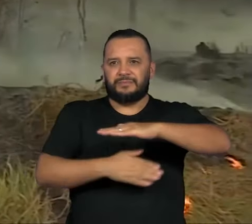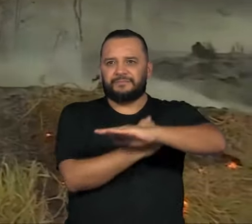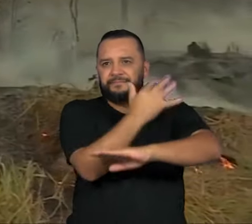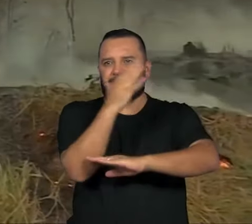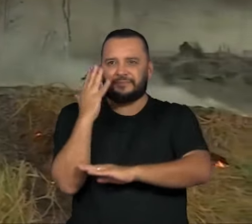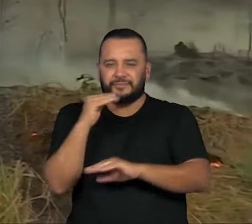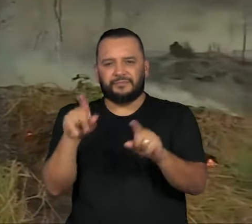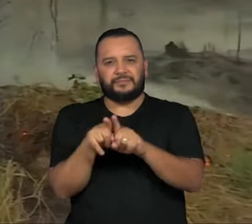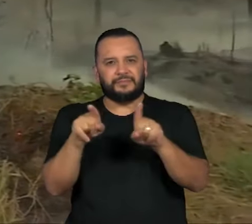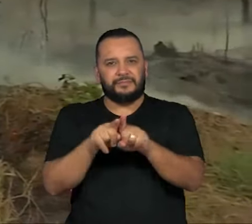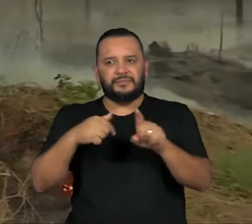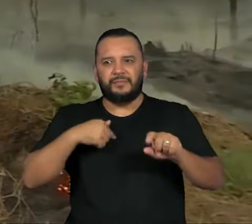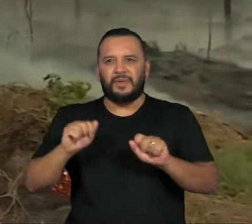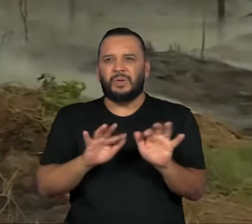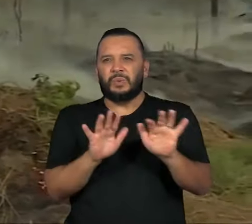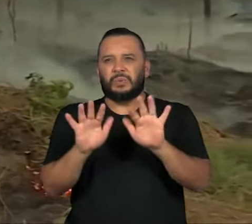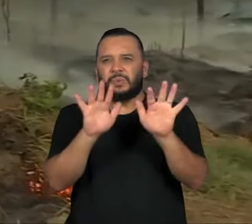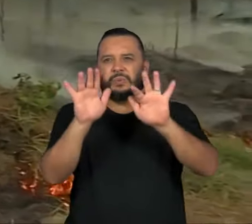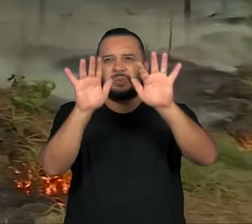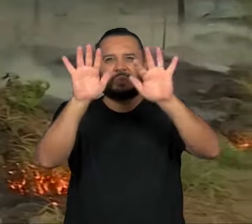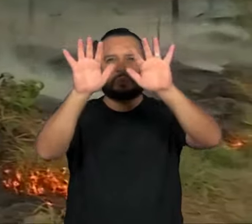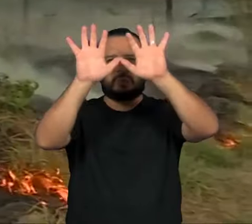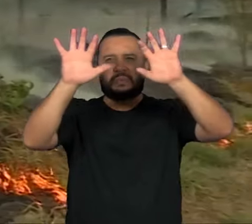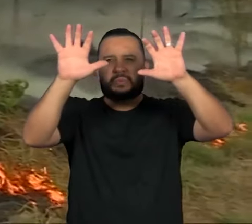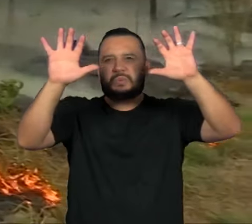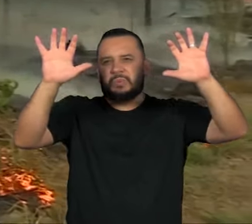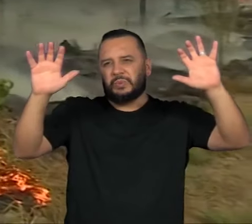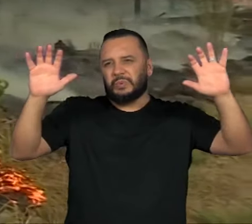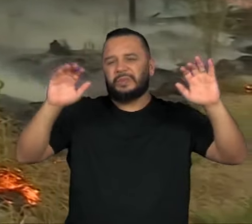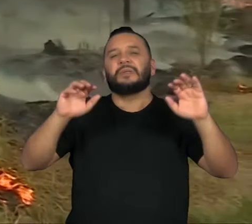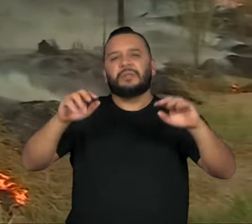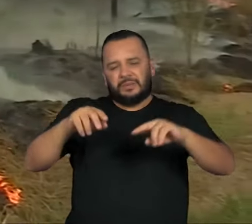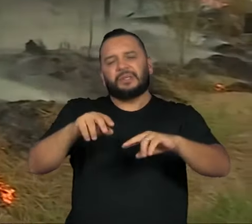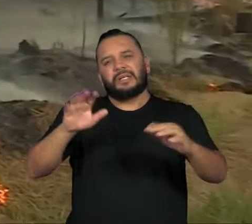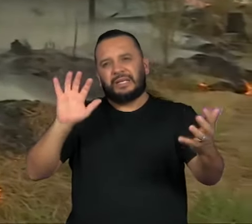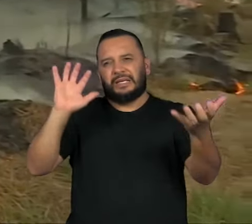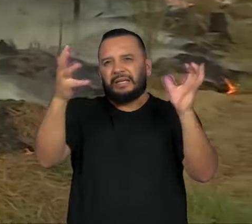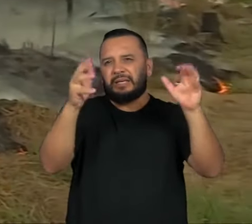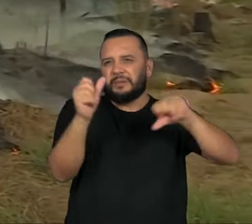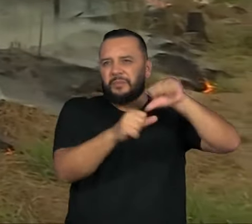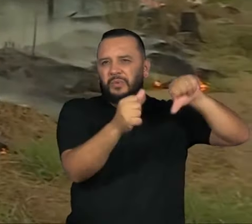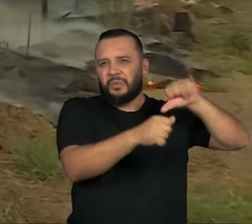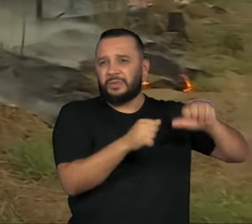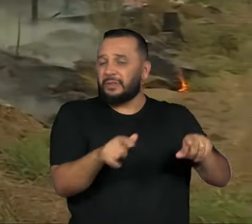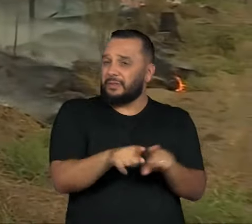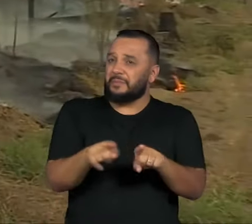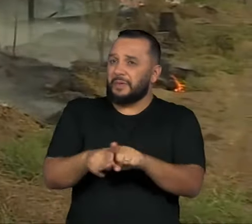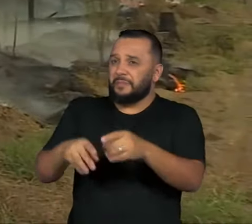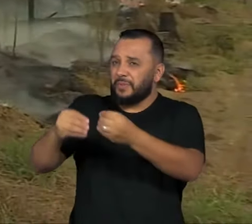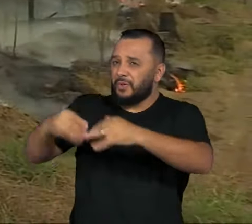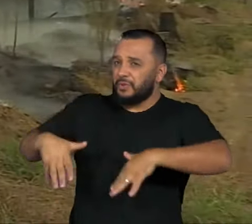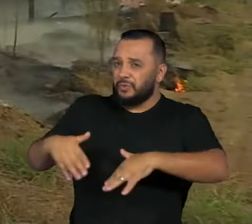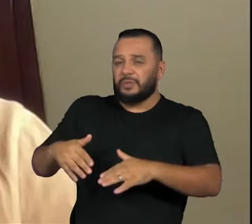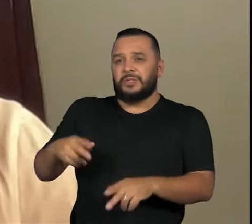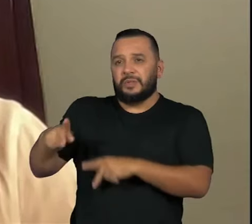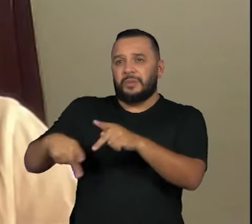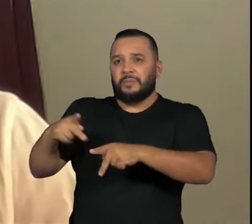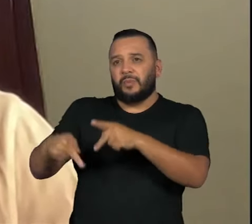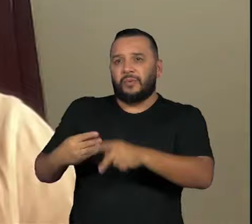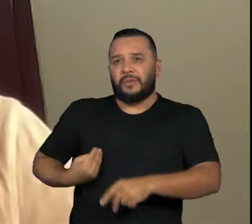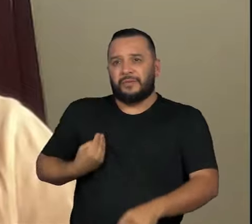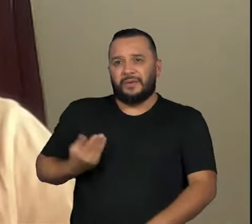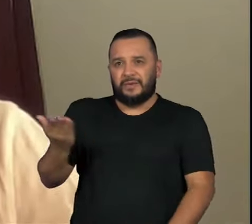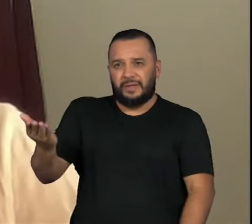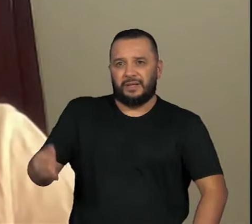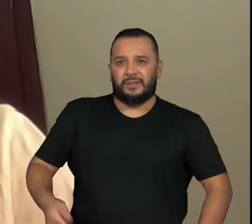estufa causadores da crise climática e traz prejuízos socioeconômicos para as comunidades locais.